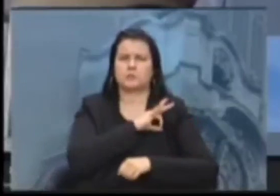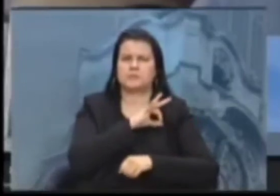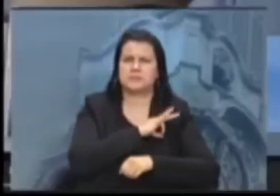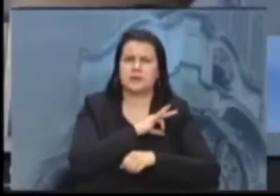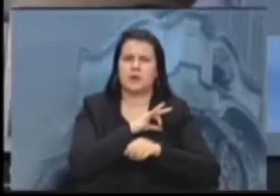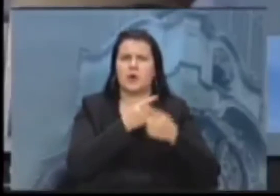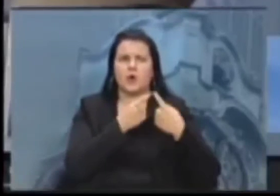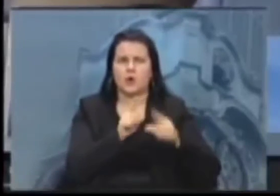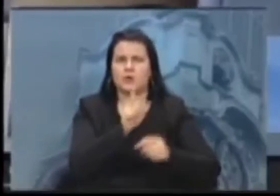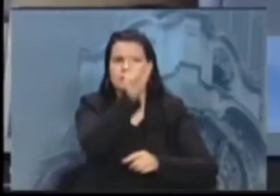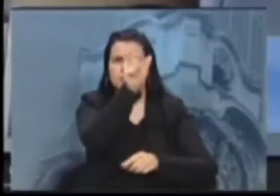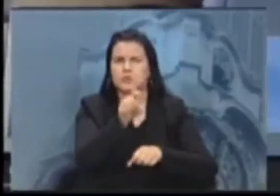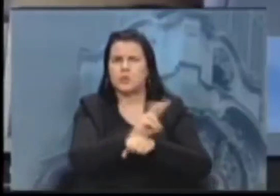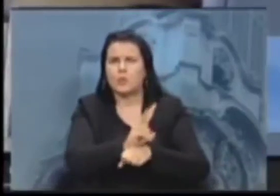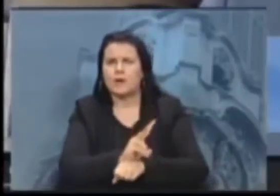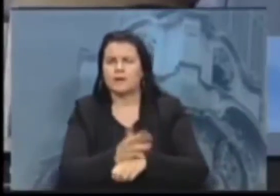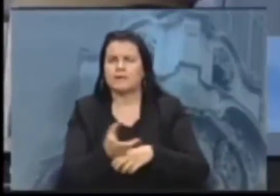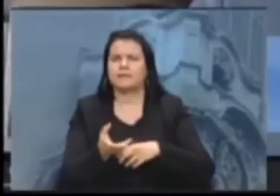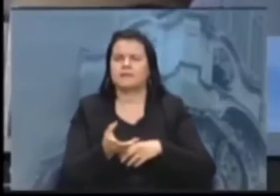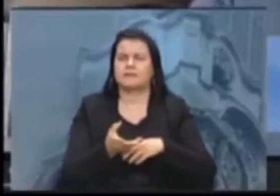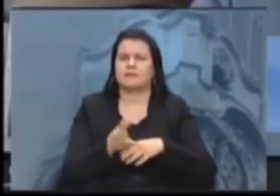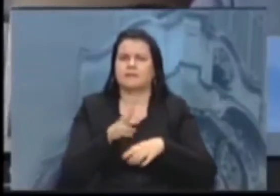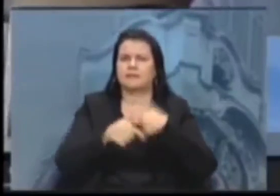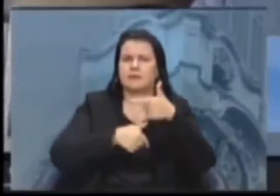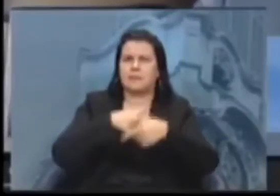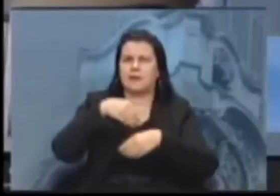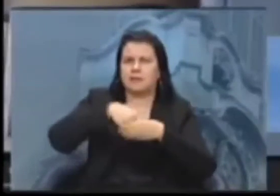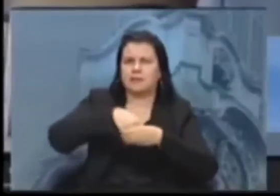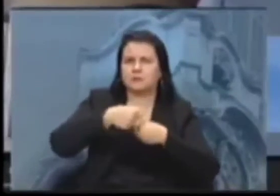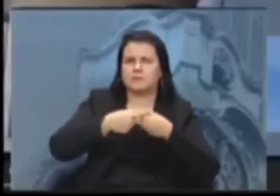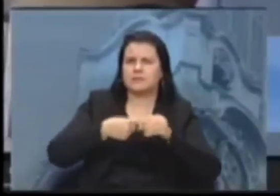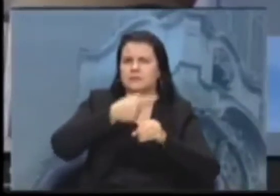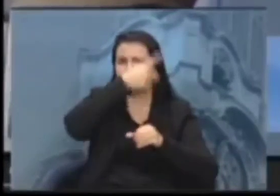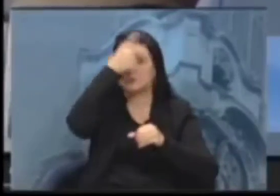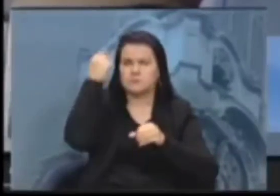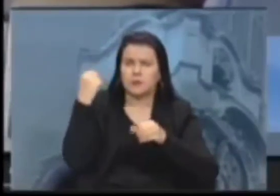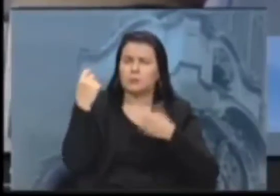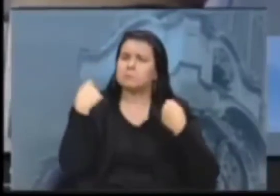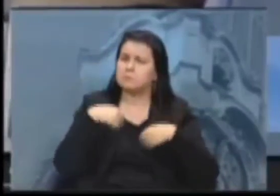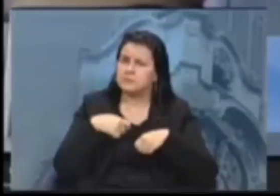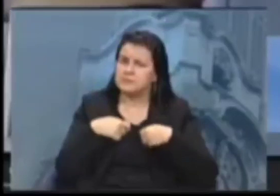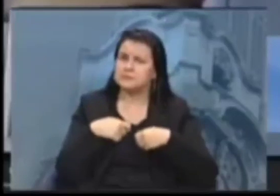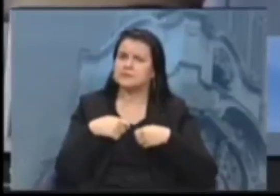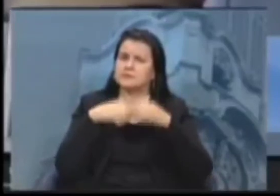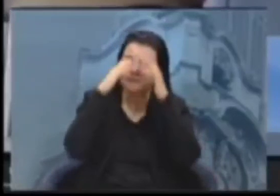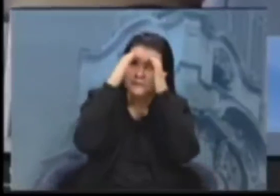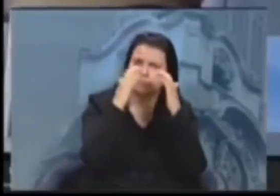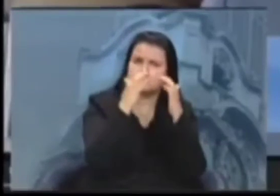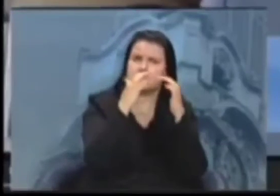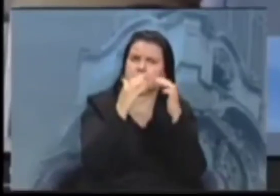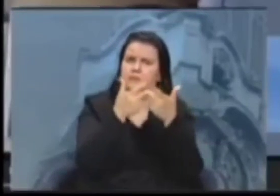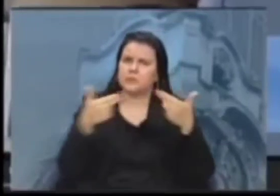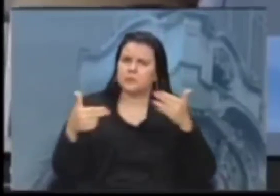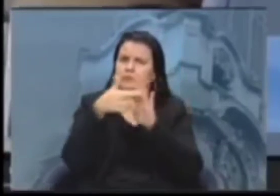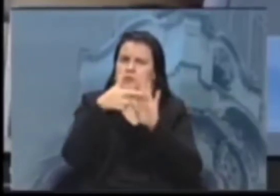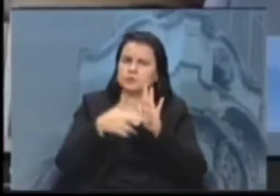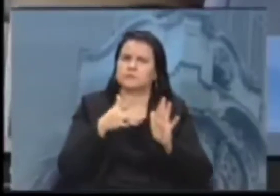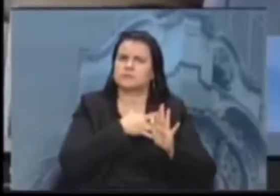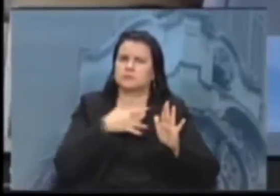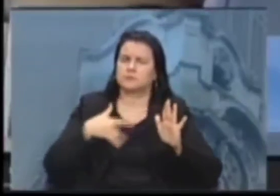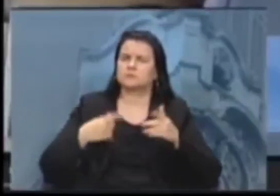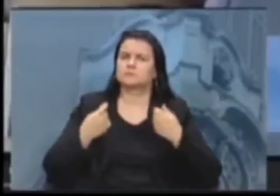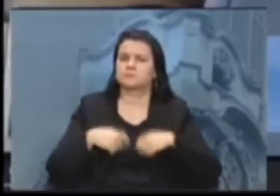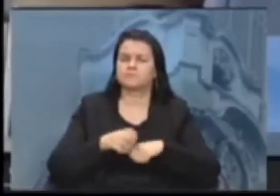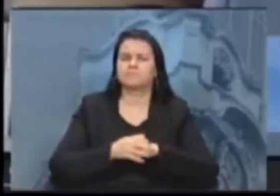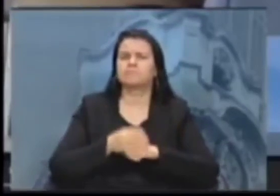a sua vida em risco para cumprir normas sanitárias necessárias. Então, eu deixo aqui também o meu repúdio